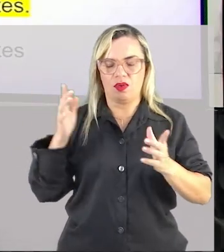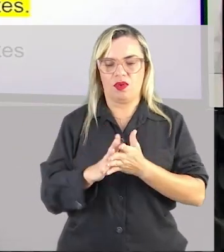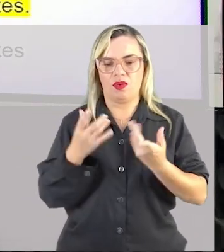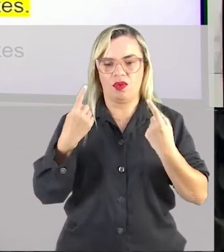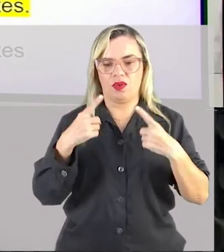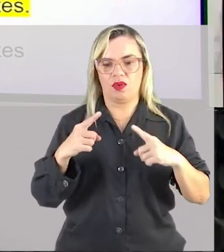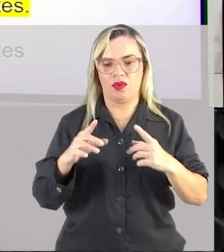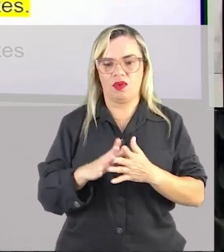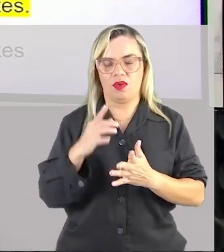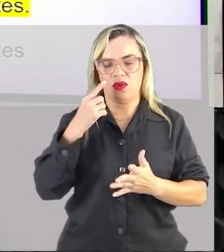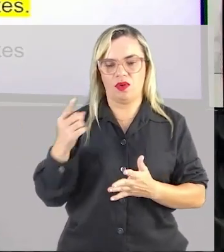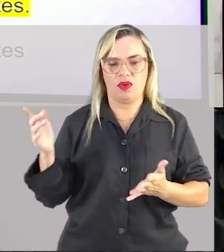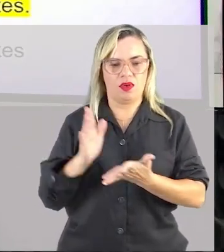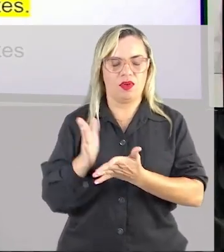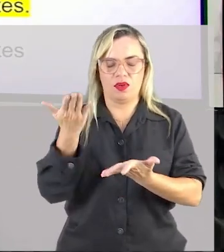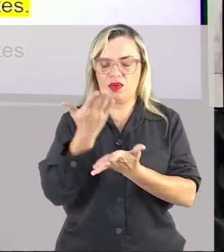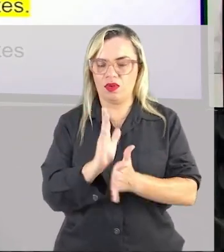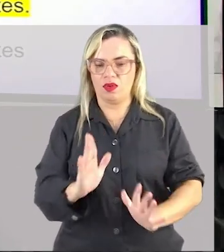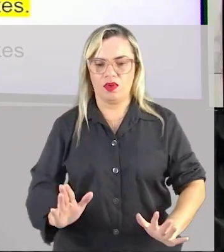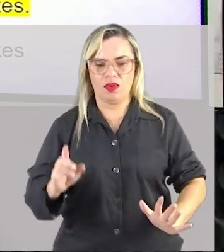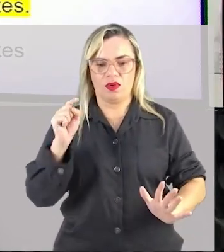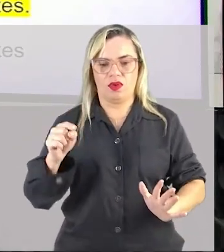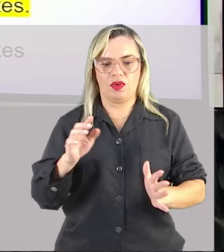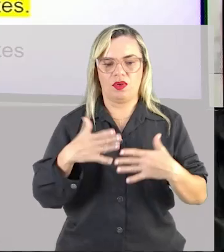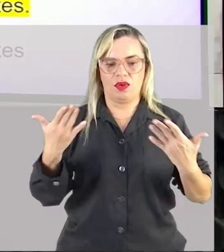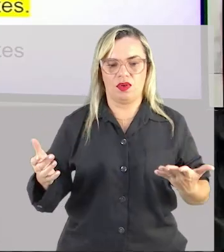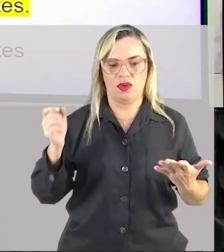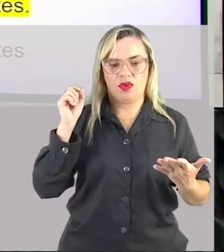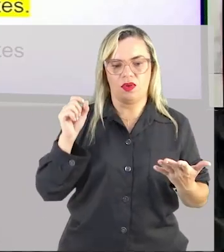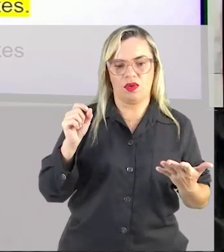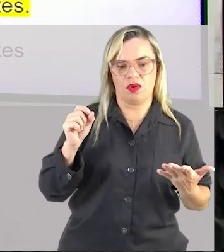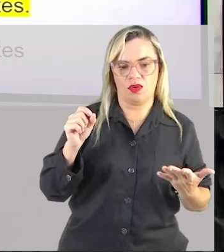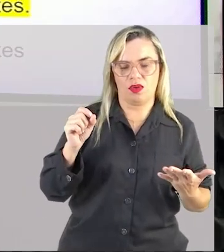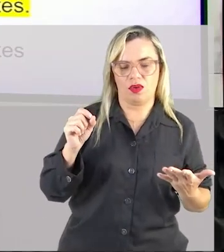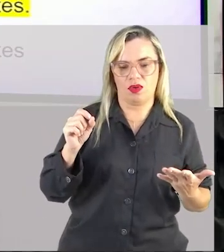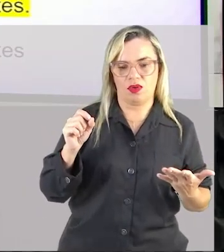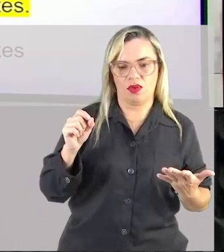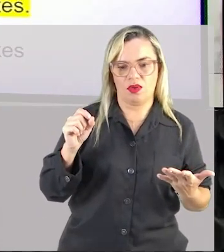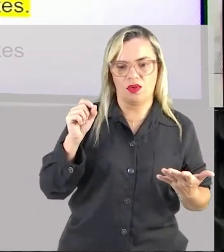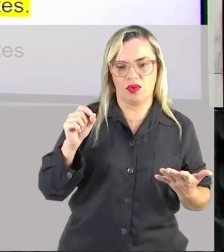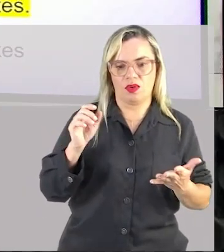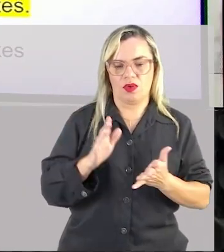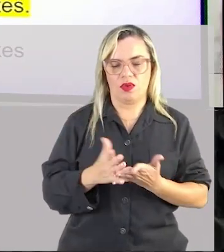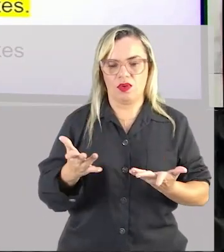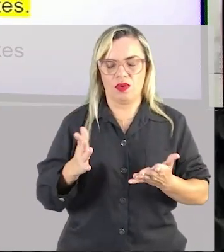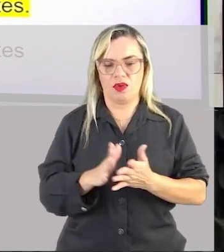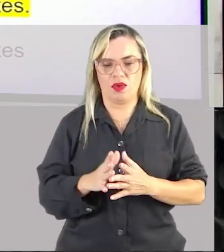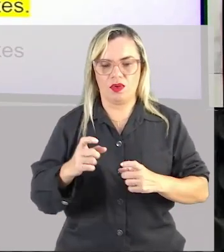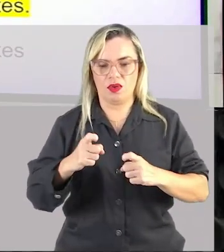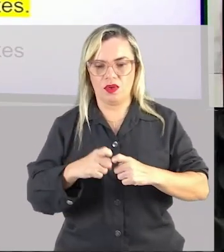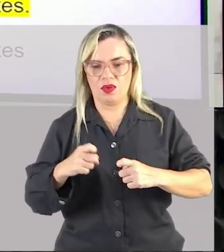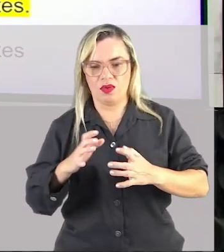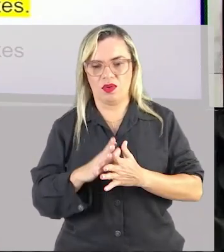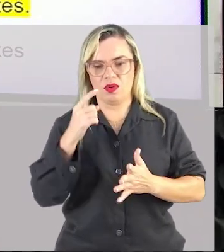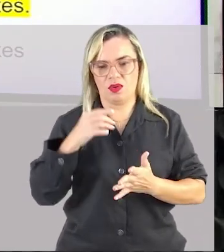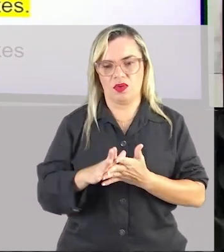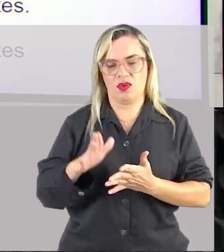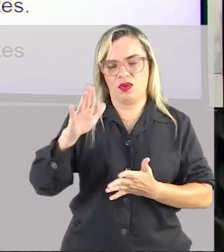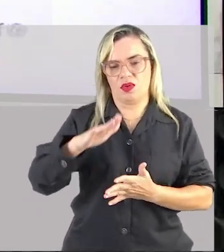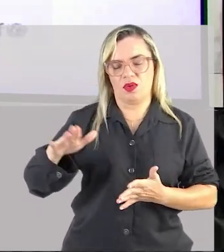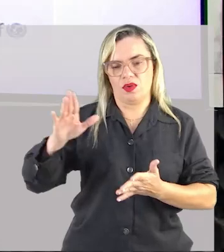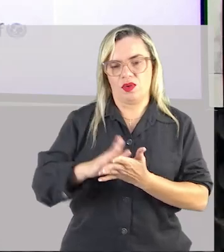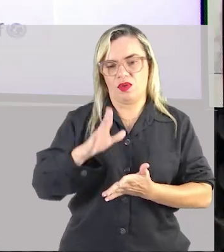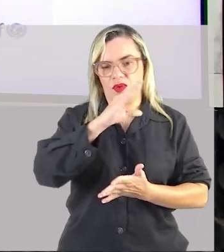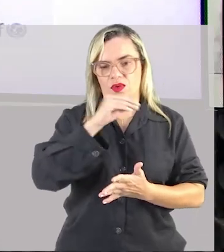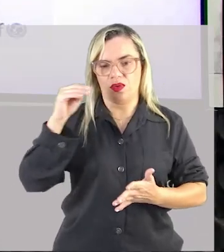Lá no final tem, ela é para acabar com isso e denunciar, né? Dos casos de exploração sexual de crianças e